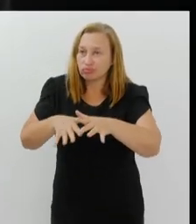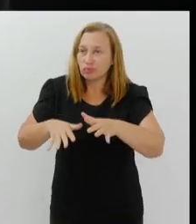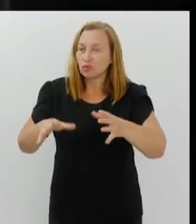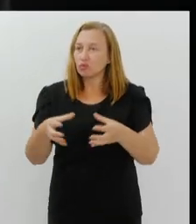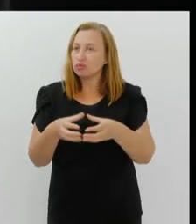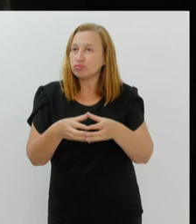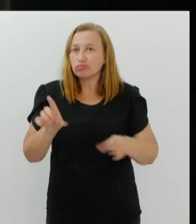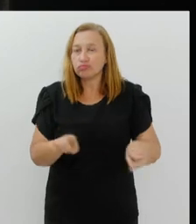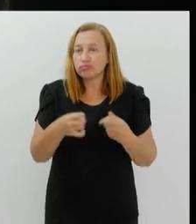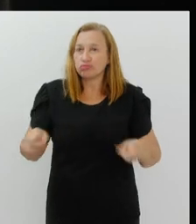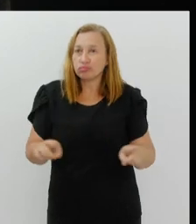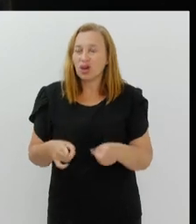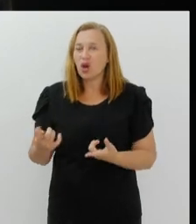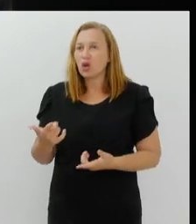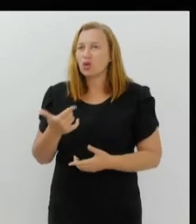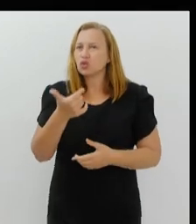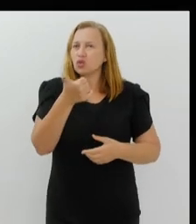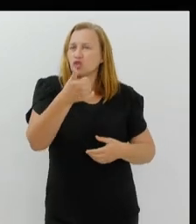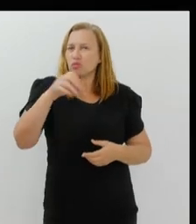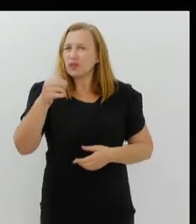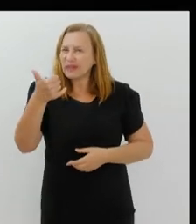2010. 2010. 2010.